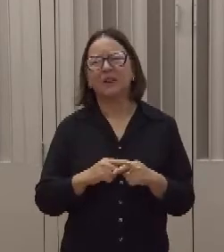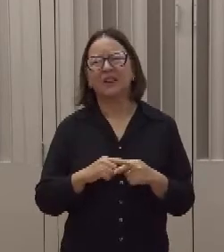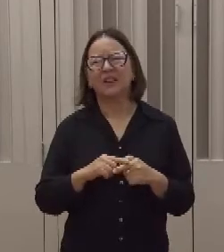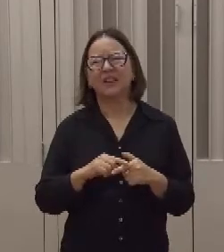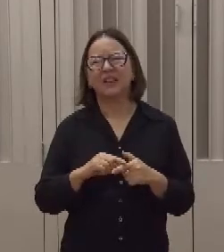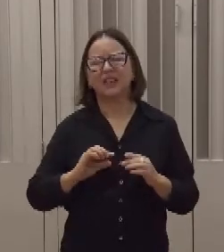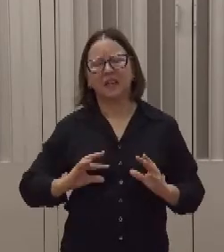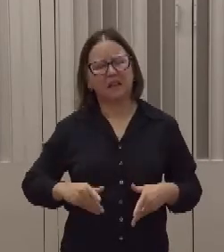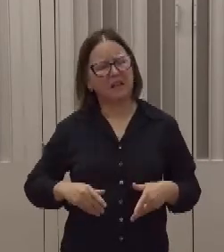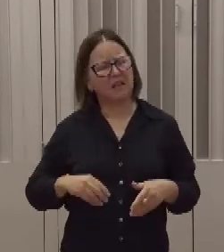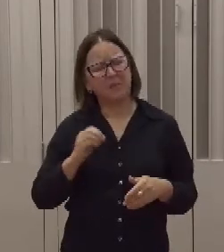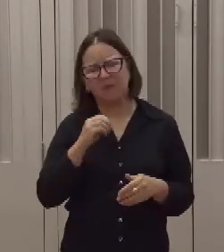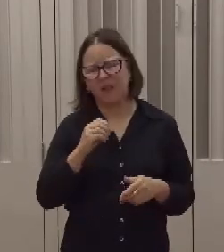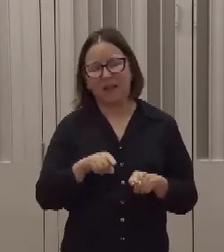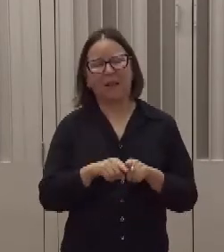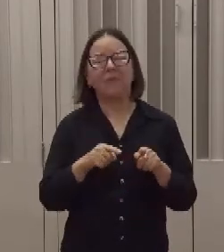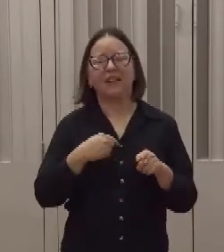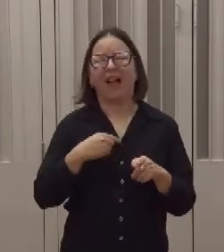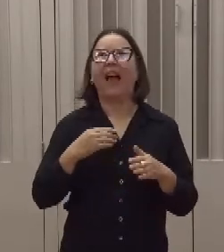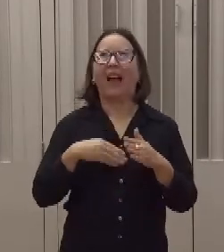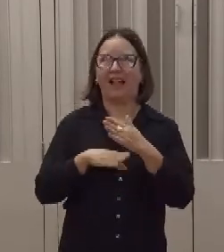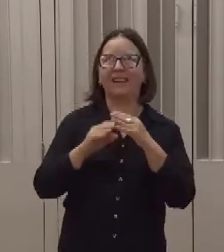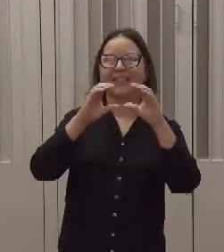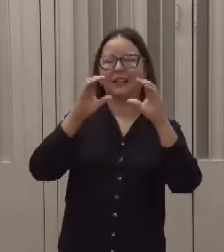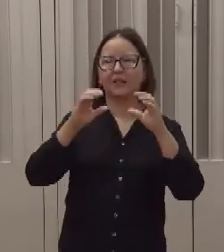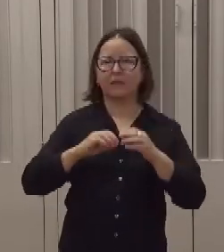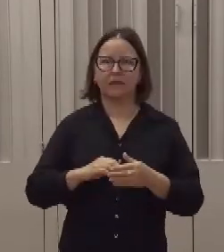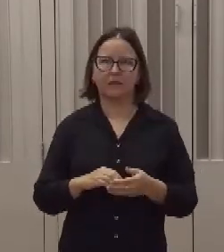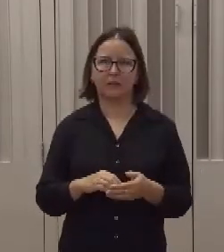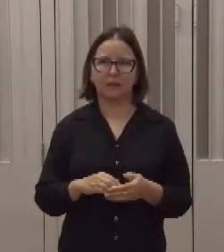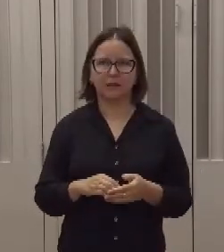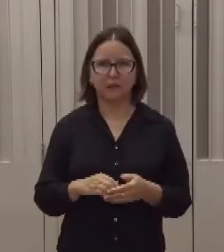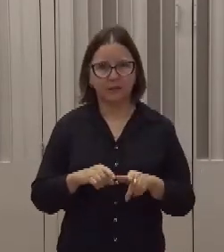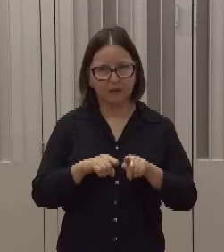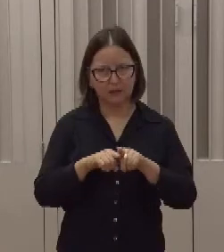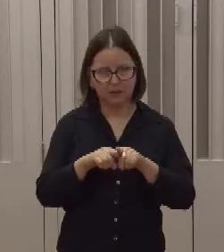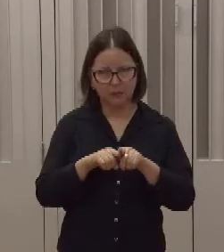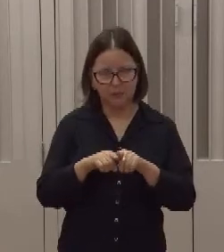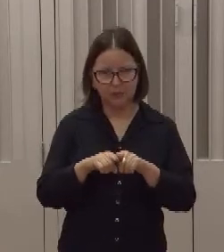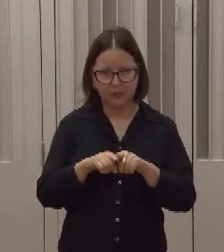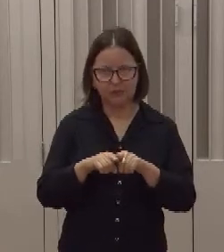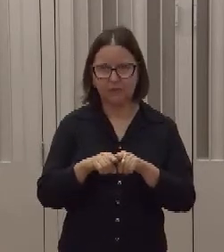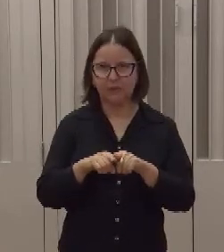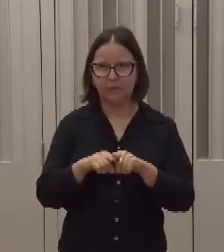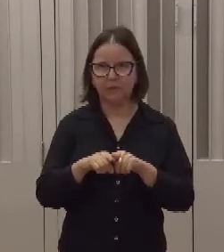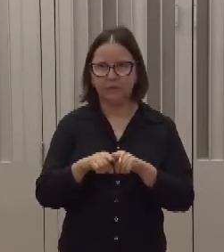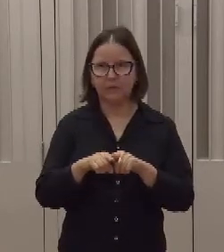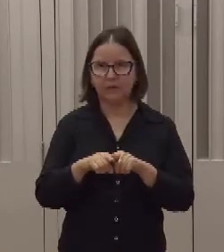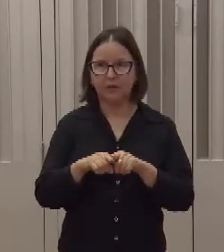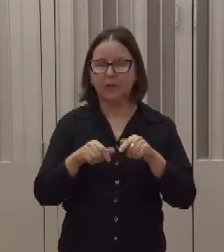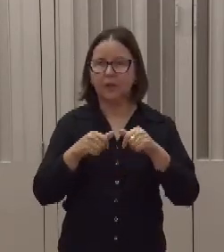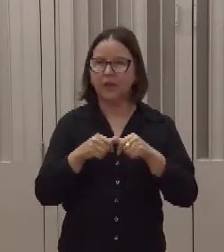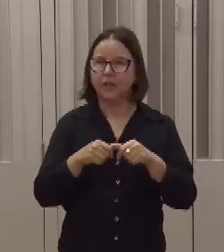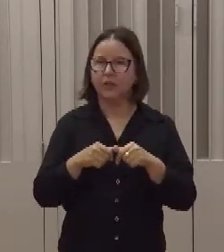Mas eu vou para o céu. Meus irmãos, isso é vida de cruz de ponta cabeça.